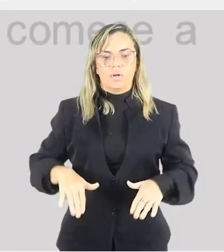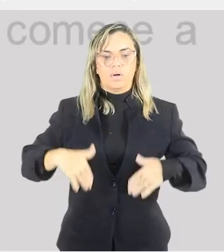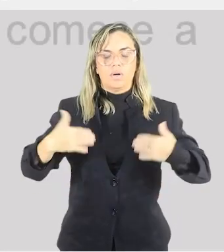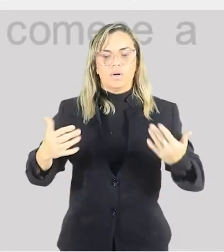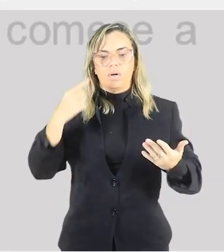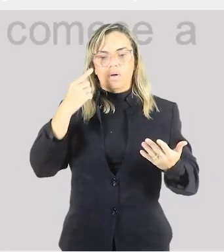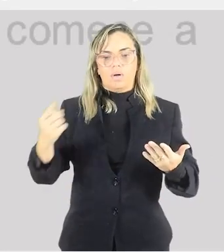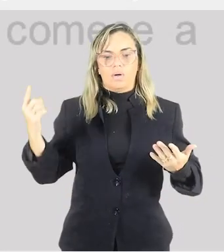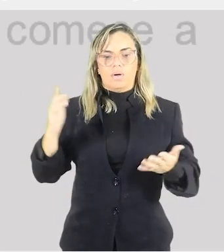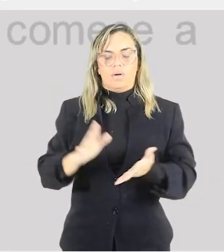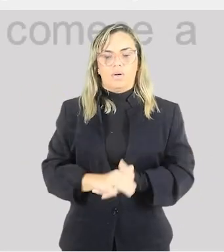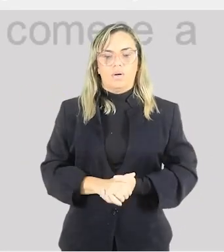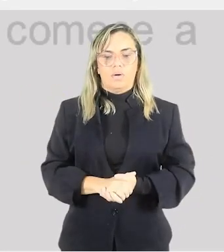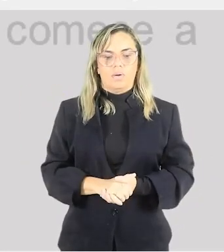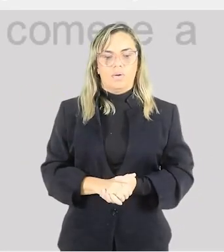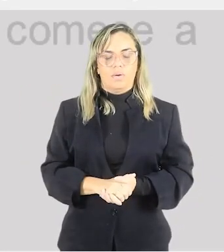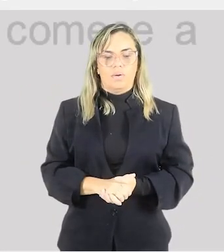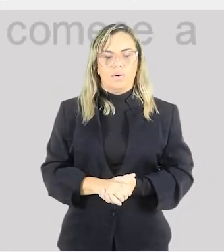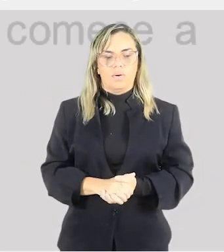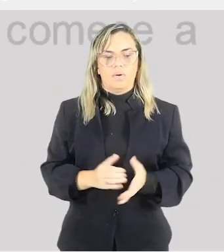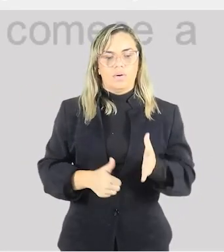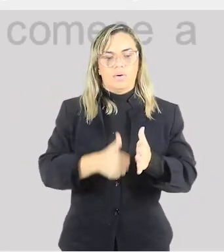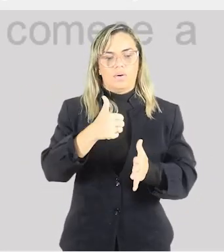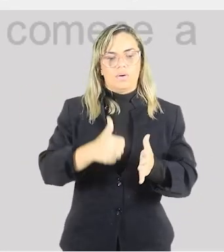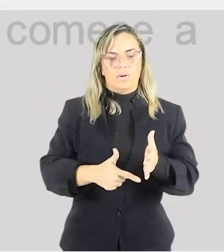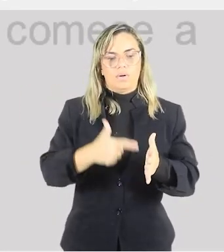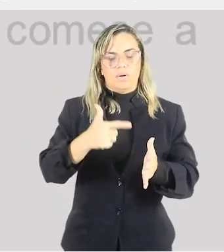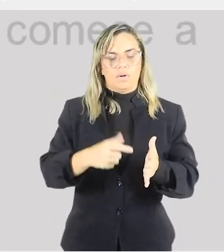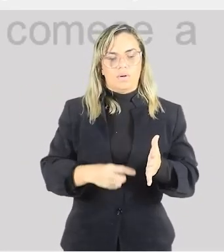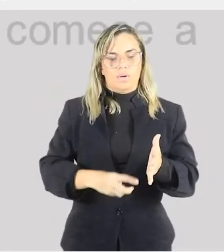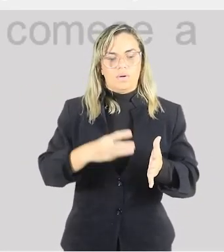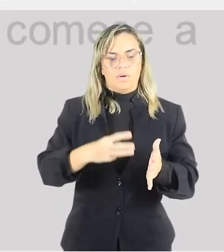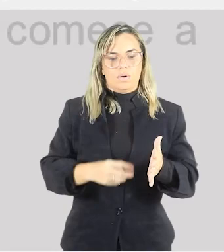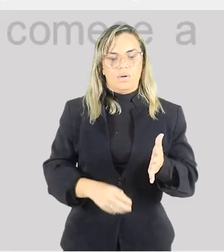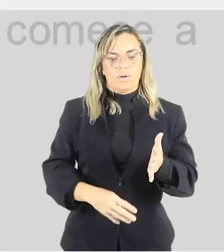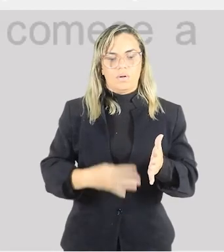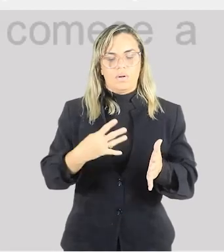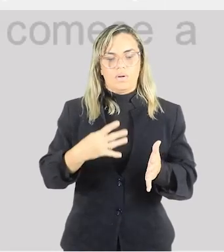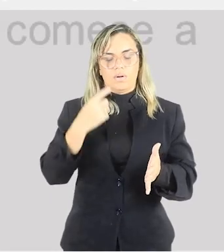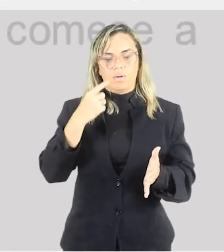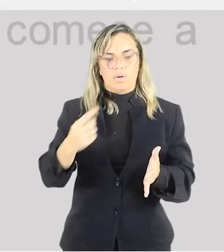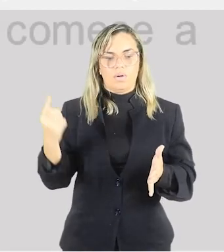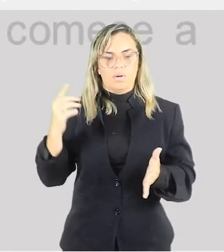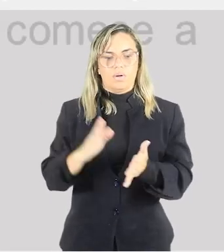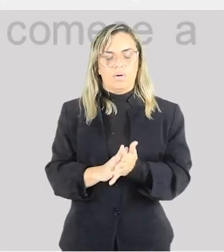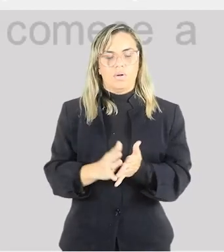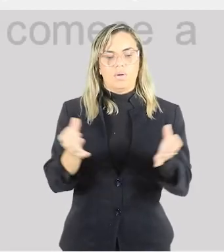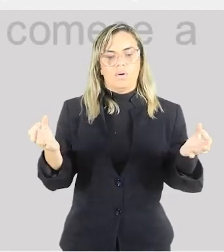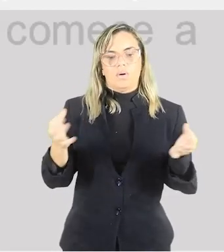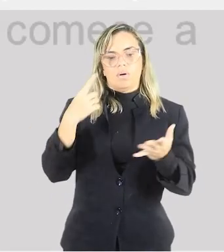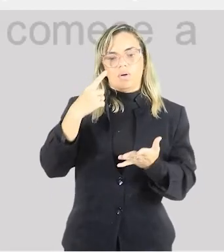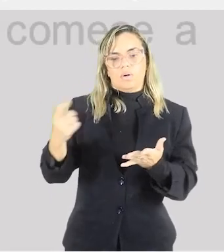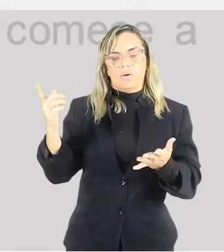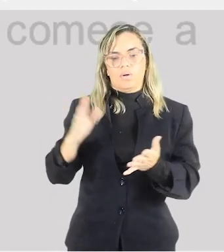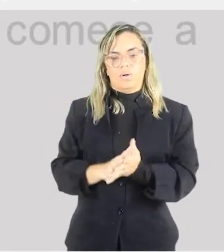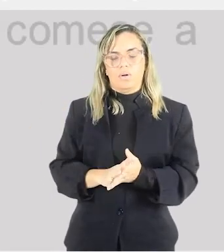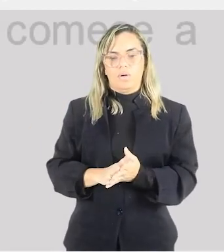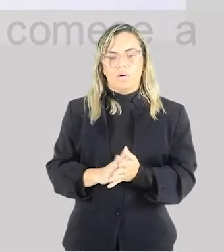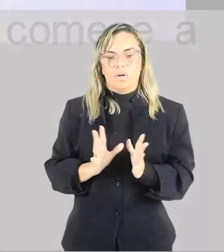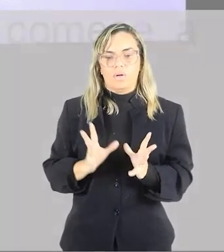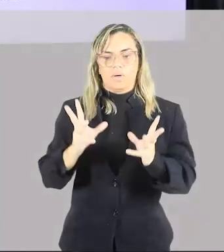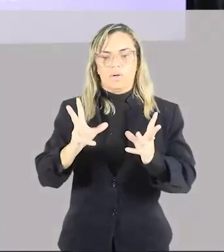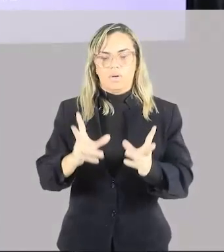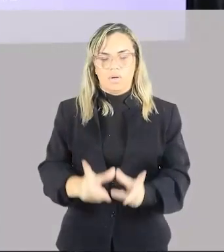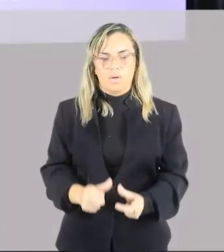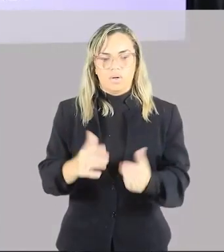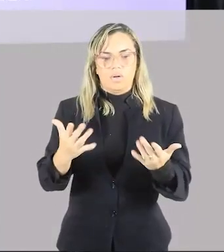requisito de eficácia ainda, nós temos ato perfeito, eficaz, pendente, consumado. Perfeito, quando ele completa seu ciclo de